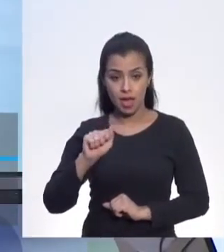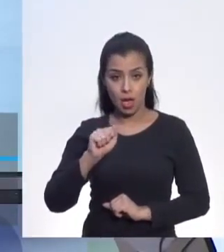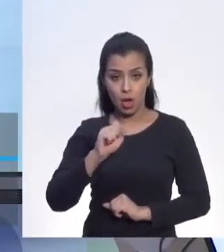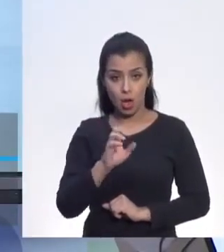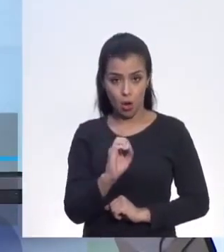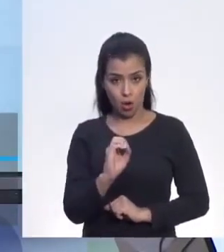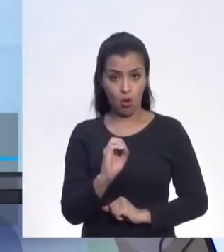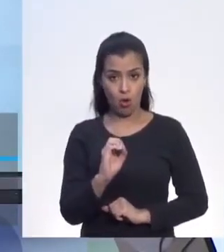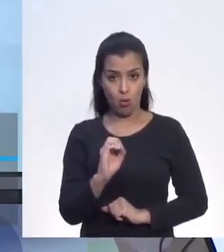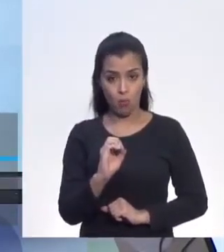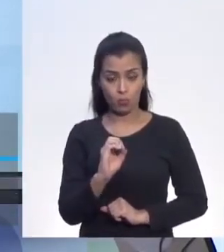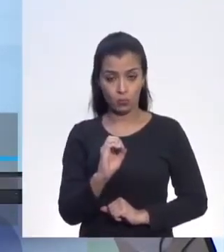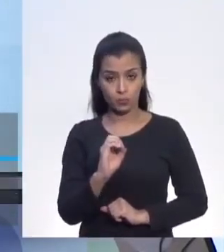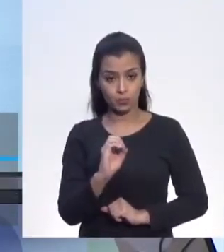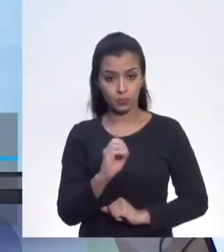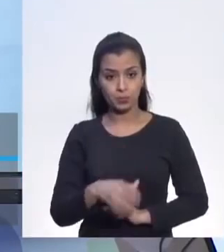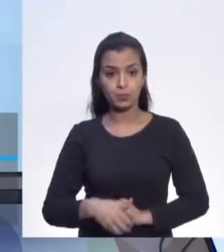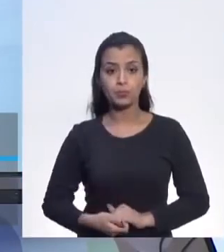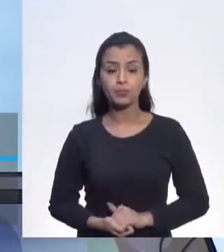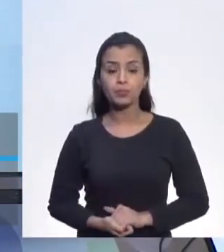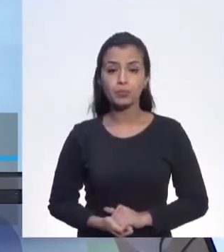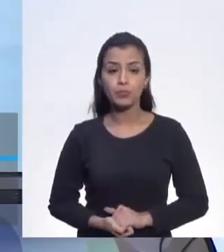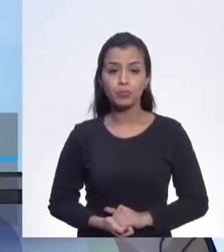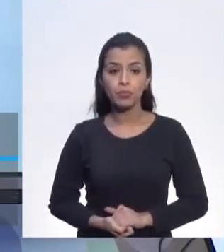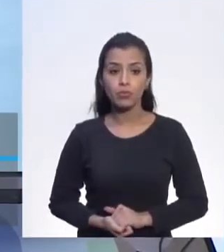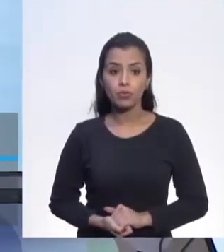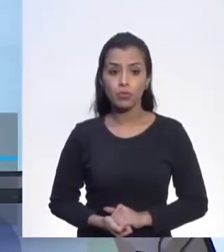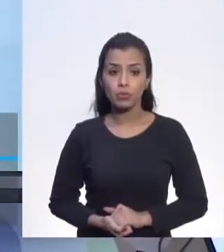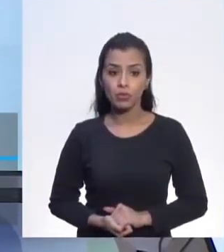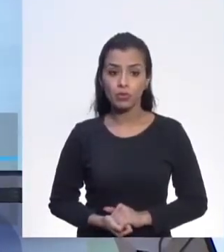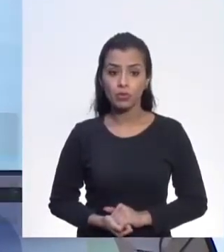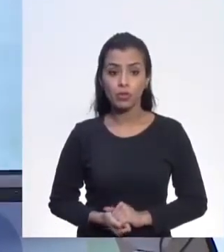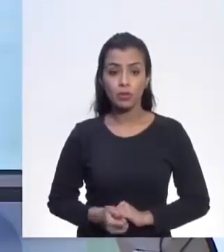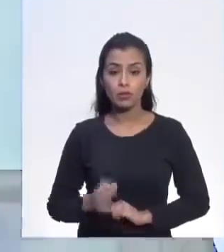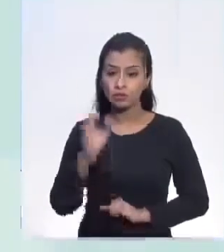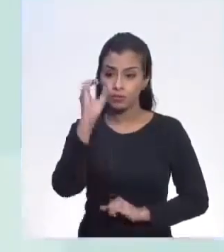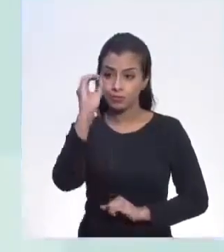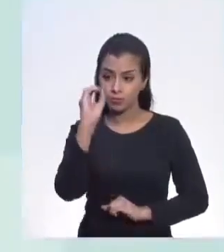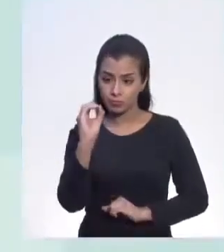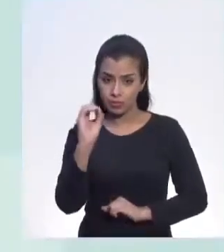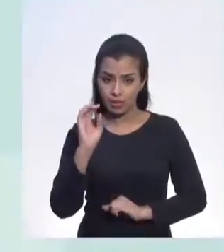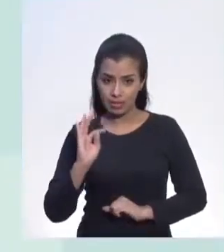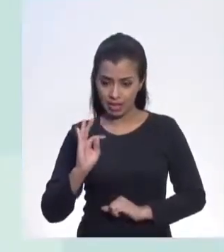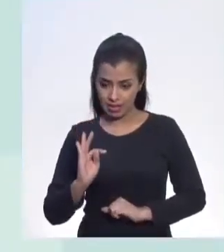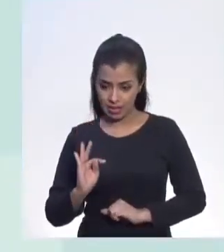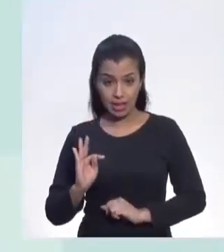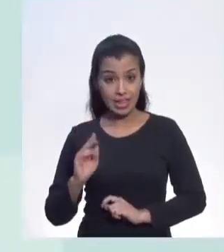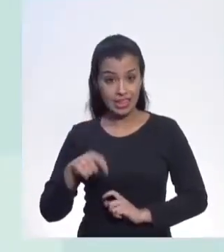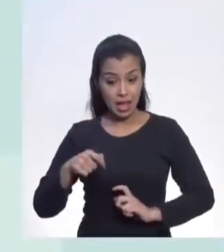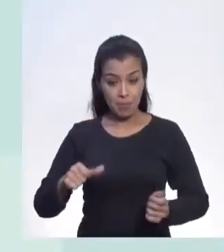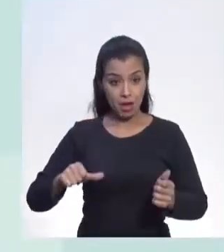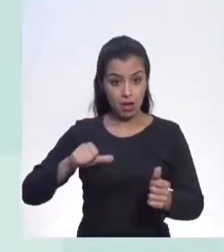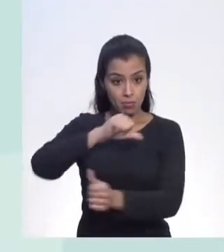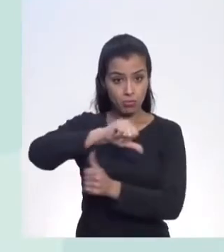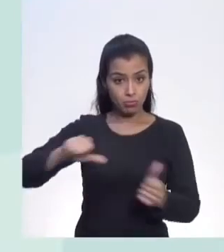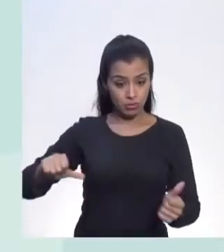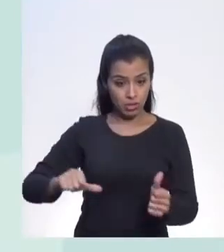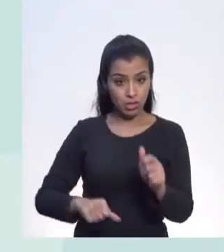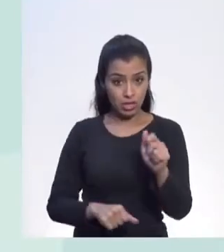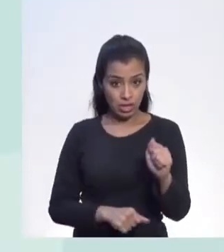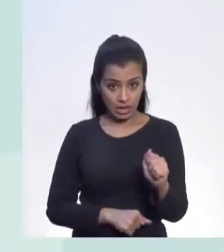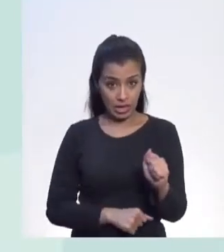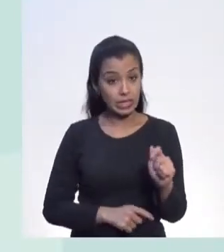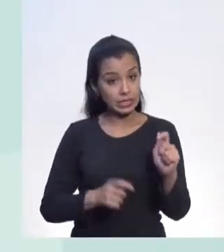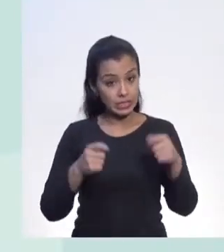B-T-A-O. E agora, no lugar do O e do T, eu posso colocar o A? Posso, né? Então,